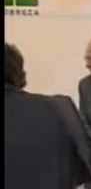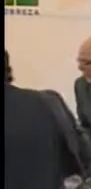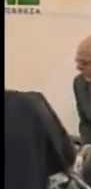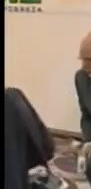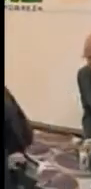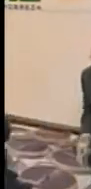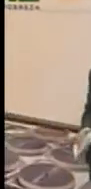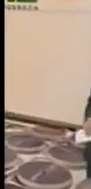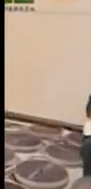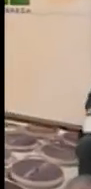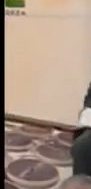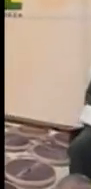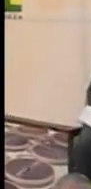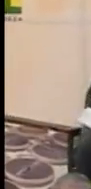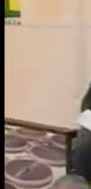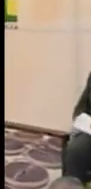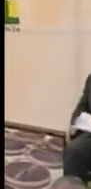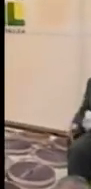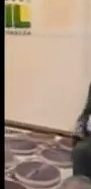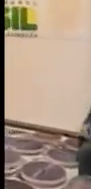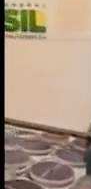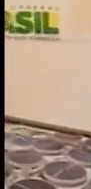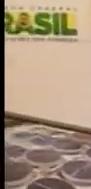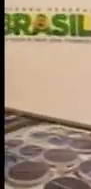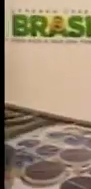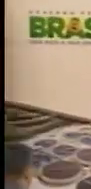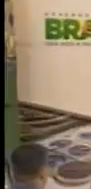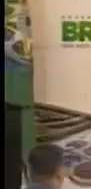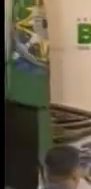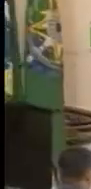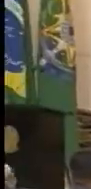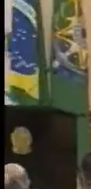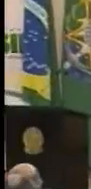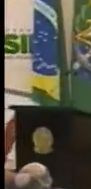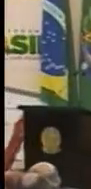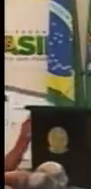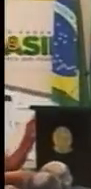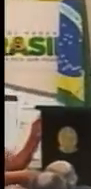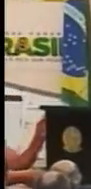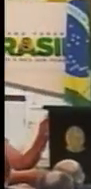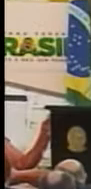Com a palavra, a senhora Presidenta da República.